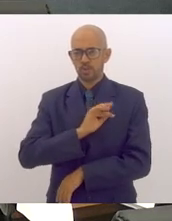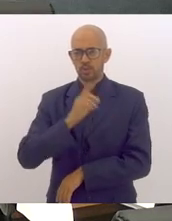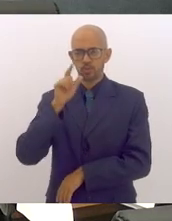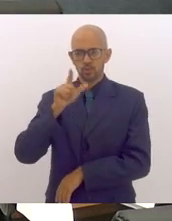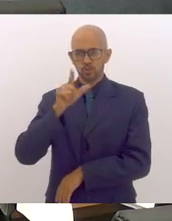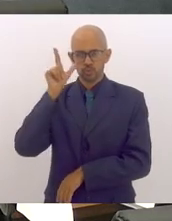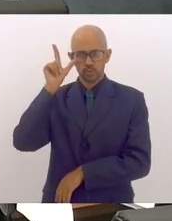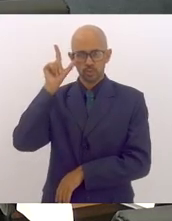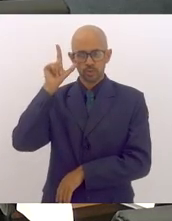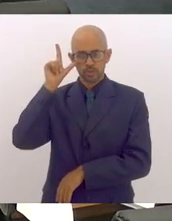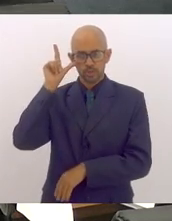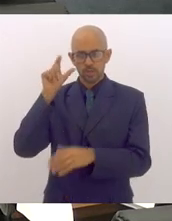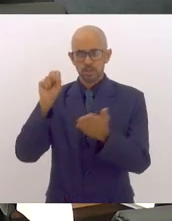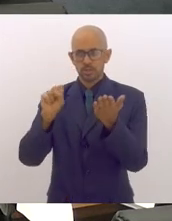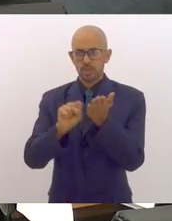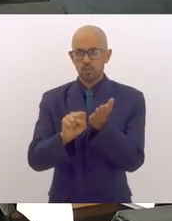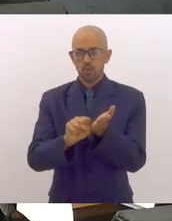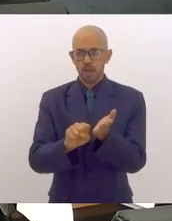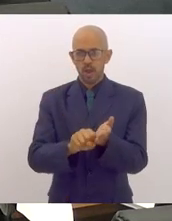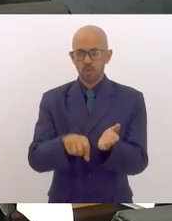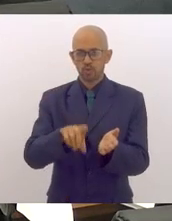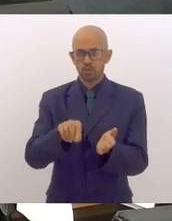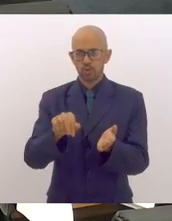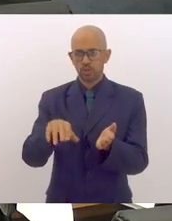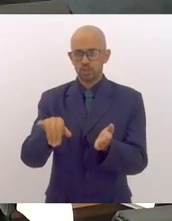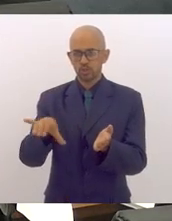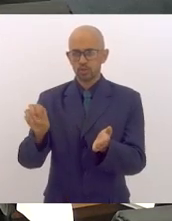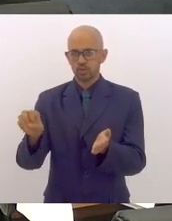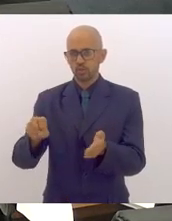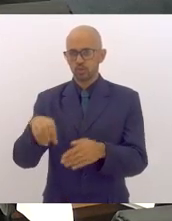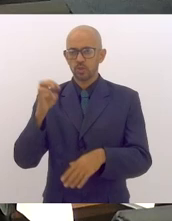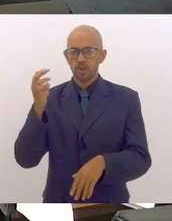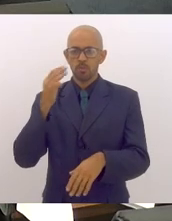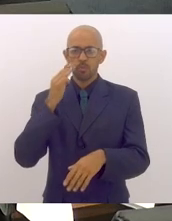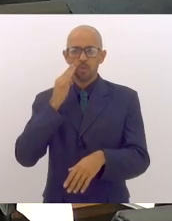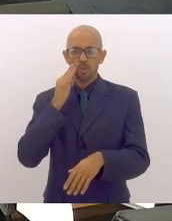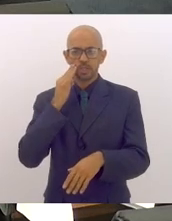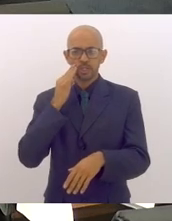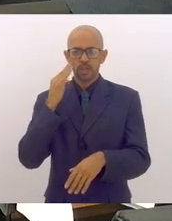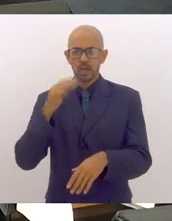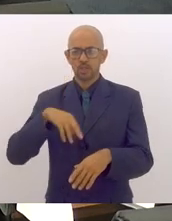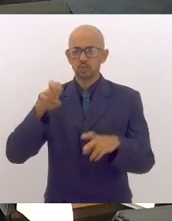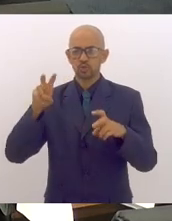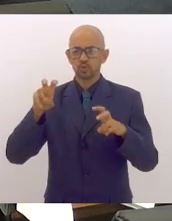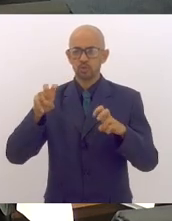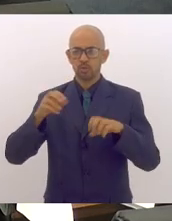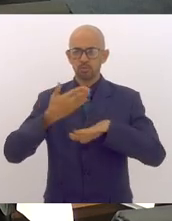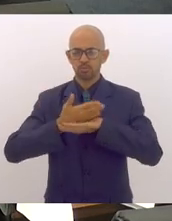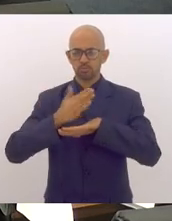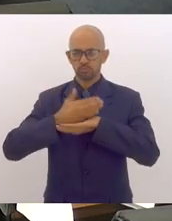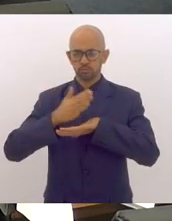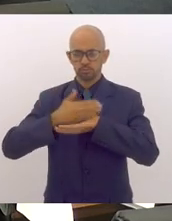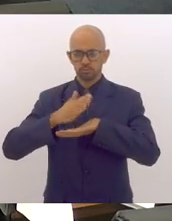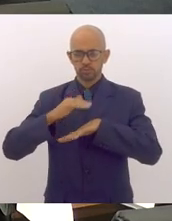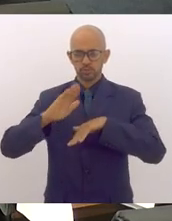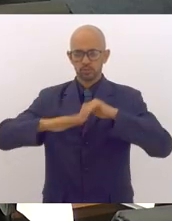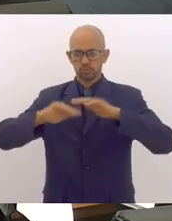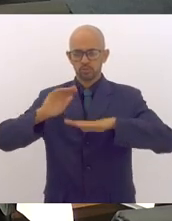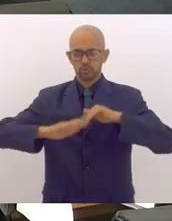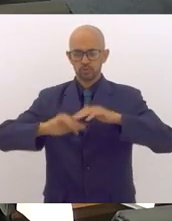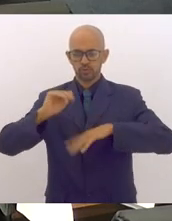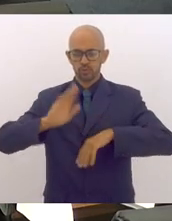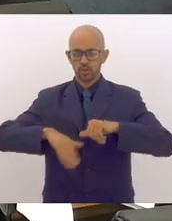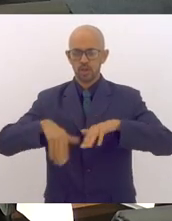Lucinha, Samuel Malafaia, Tia Ju, Dionísio Lins, Renan Ferreira e Mônica Francisco, que dispõe sobre a capacitação dos profissionais que atuam em unidades hospitalares